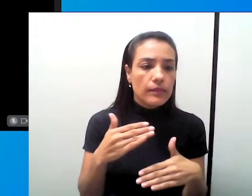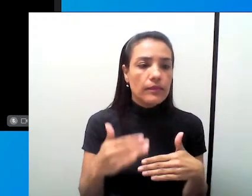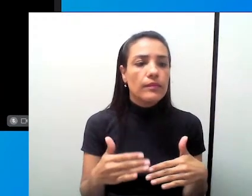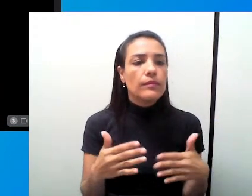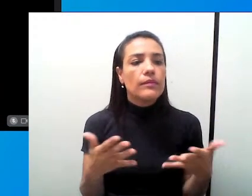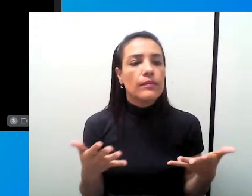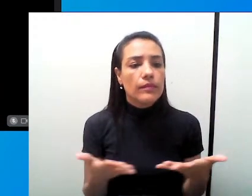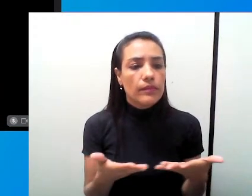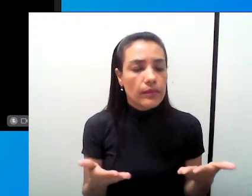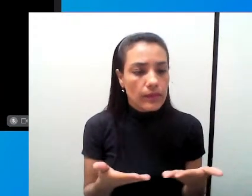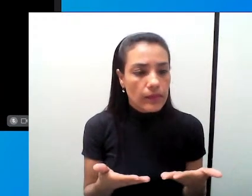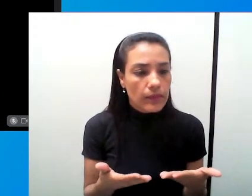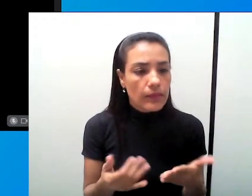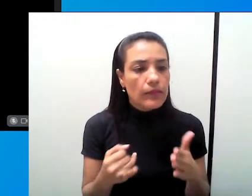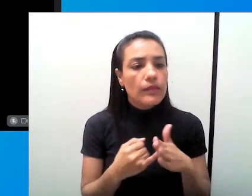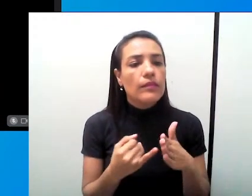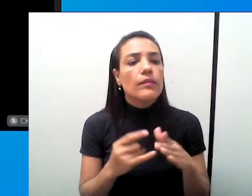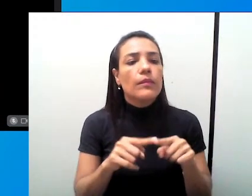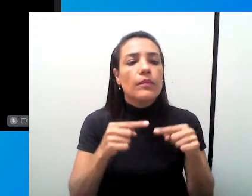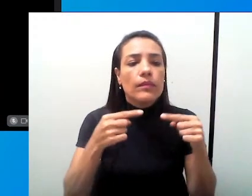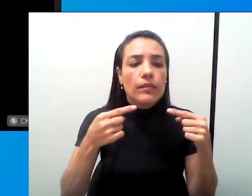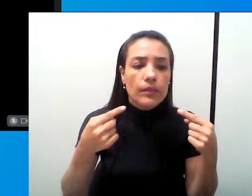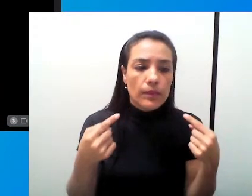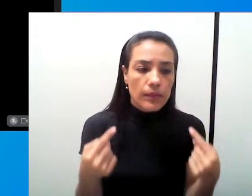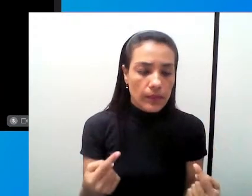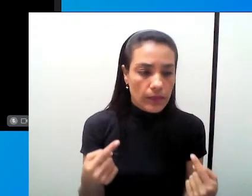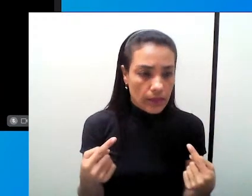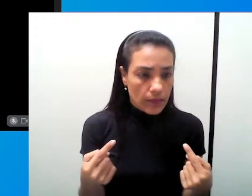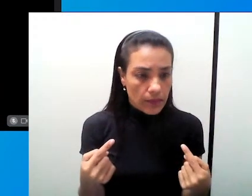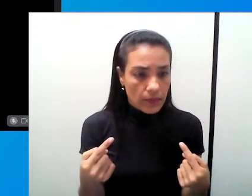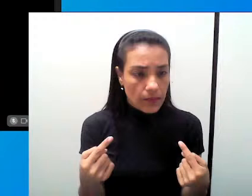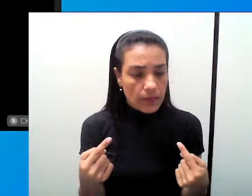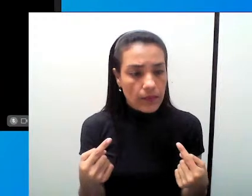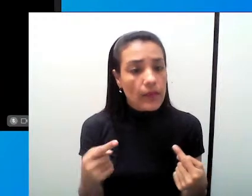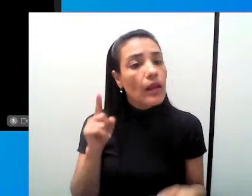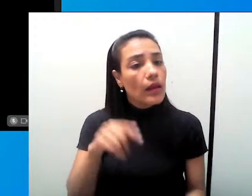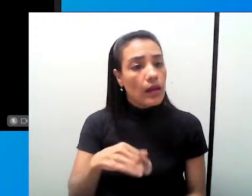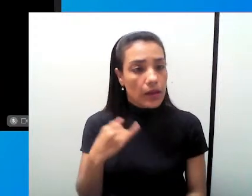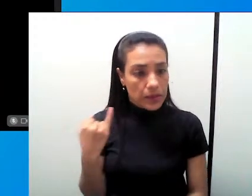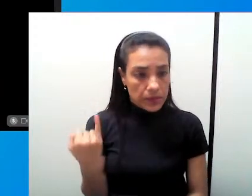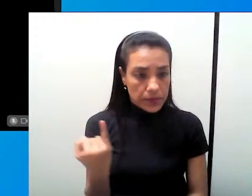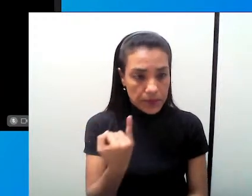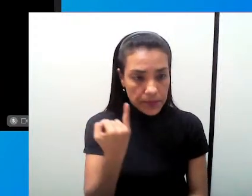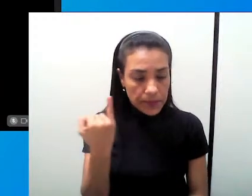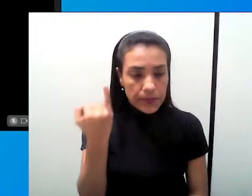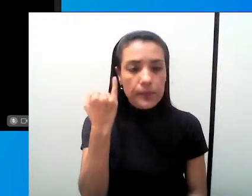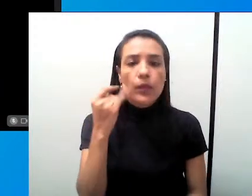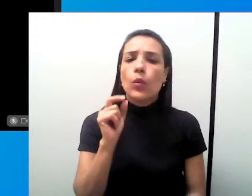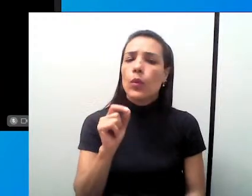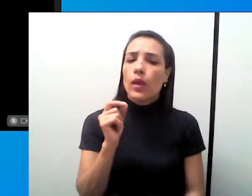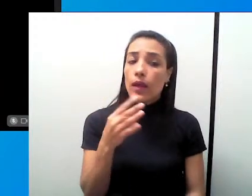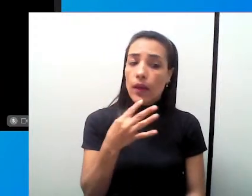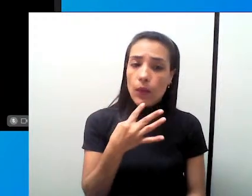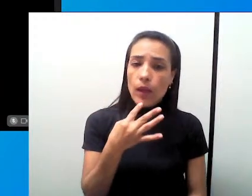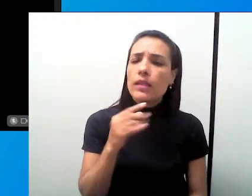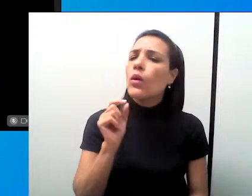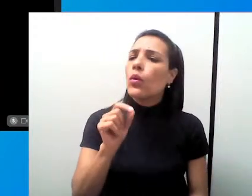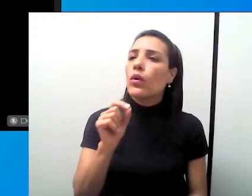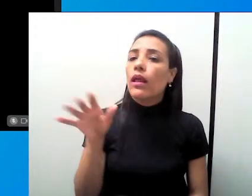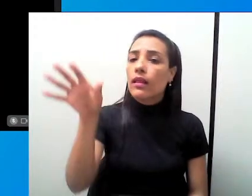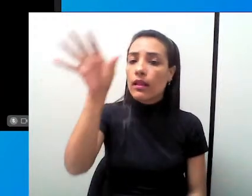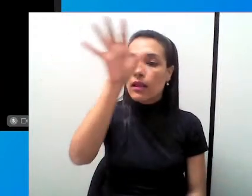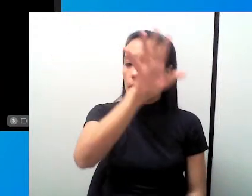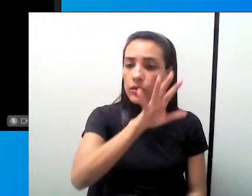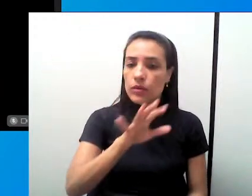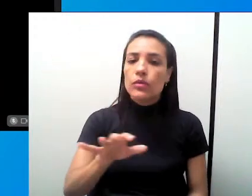ela depende de cada instituição, mas esse intercâmbio é extremamente importante, conhecer o que as outras instituições